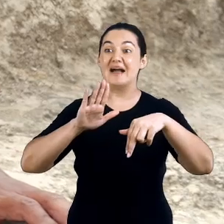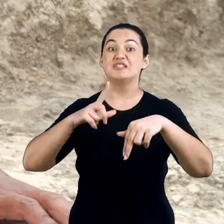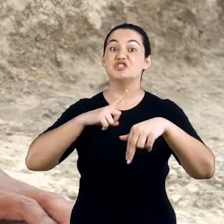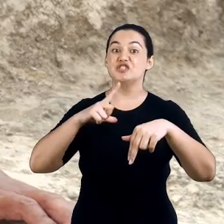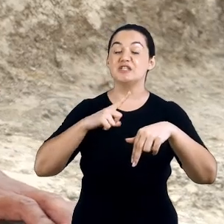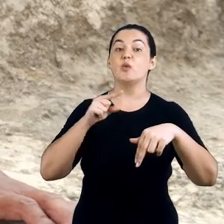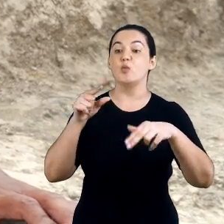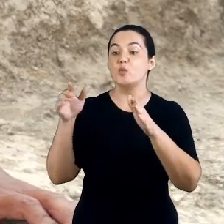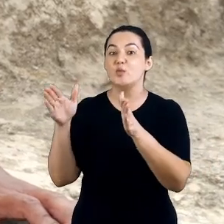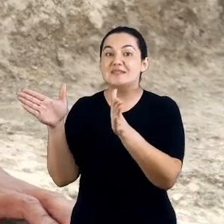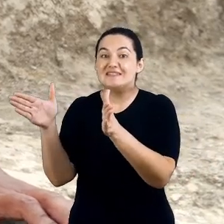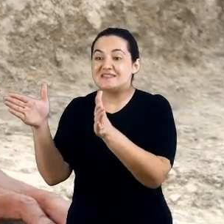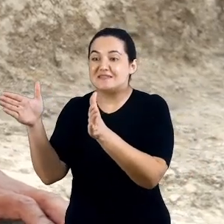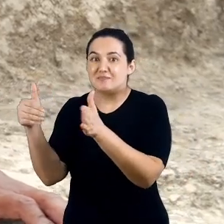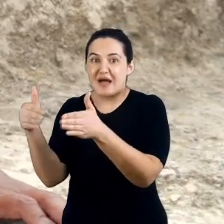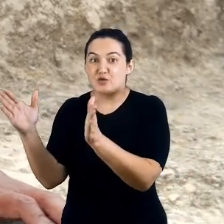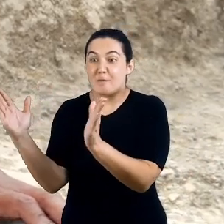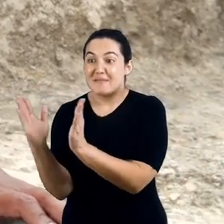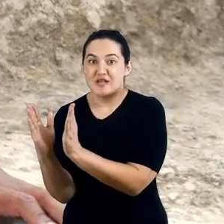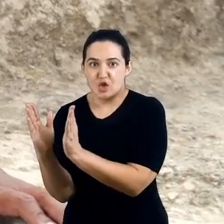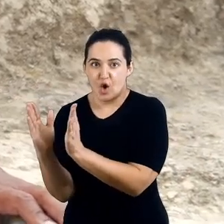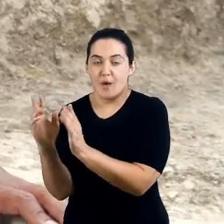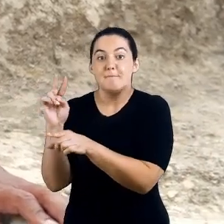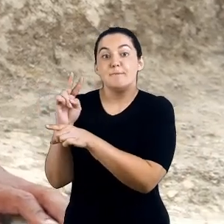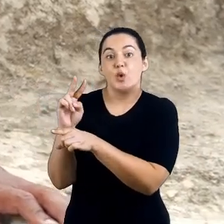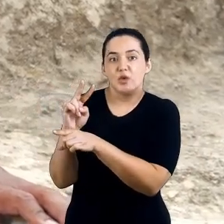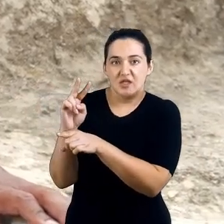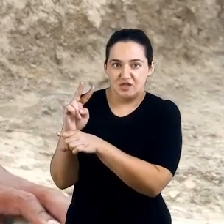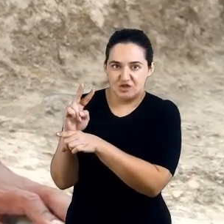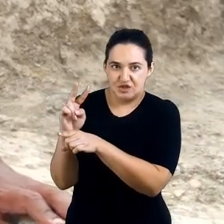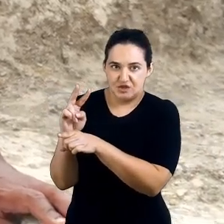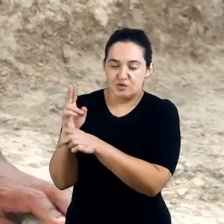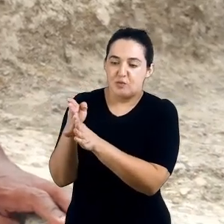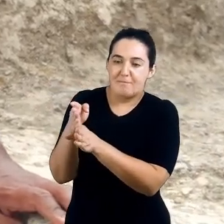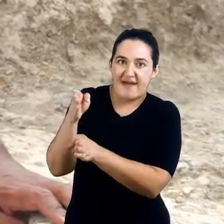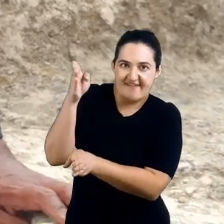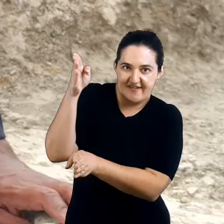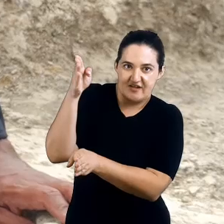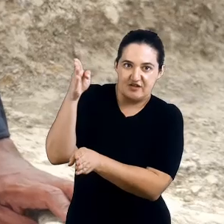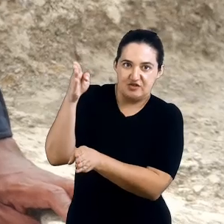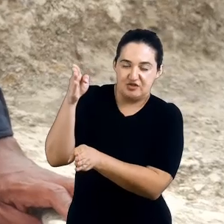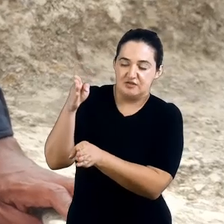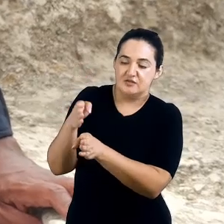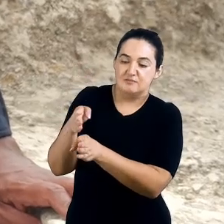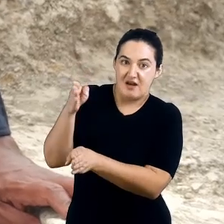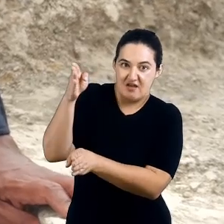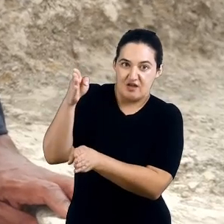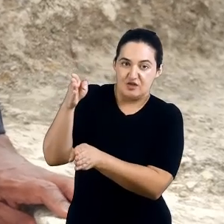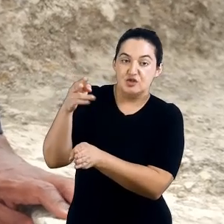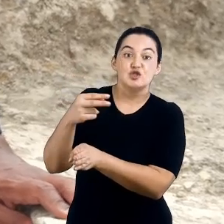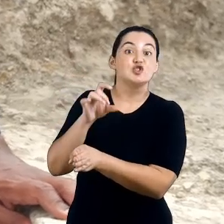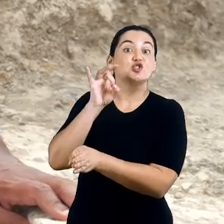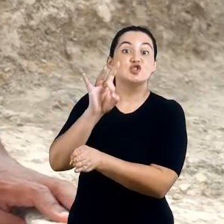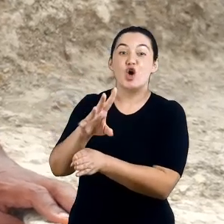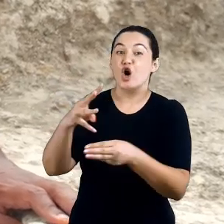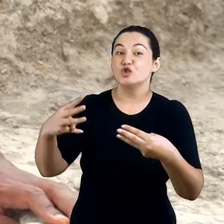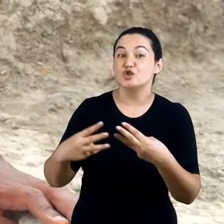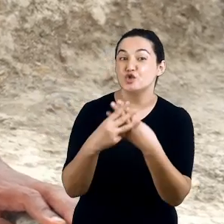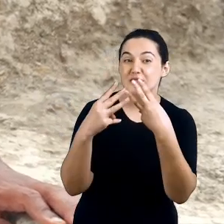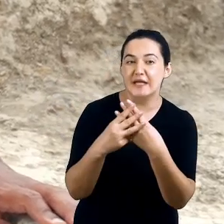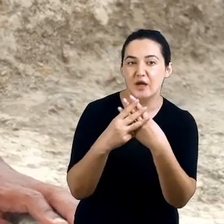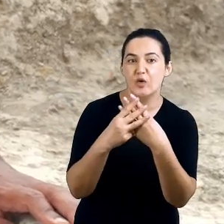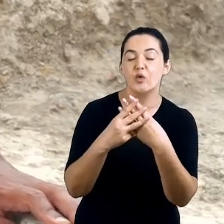entrar, mas havia um espaço interno menor, protegido por uma parede chamada Sorek, que